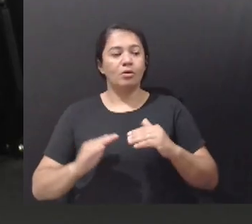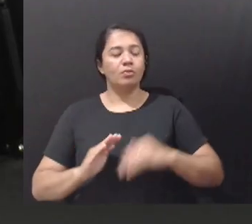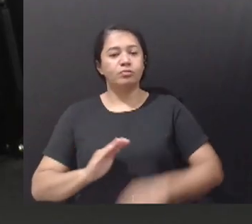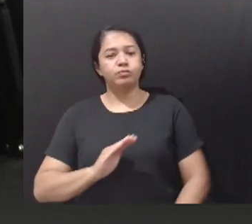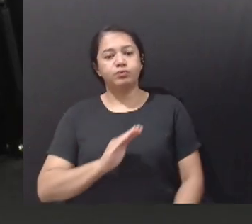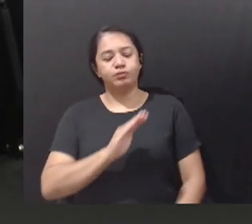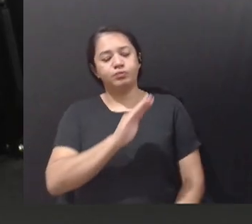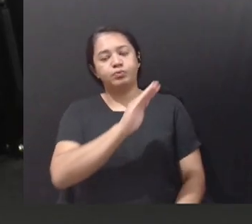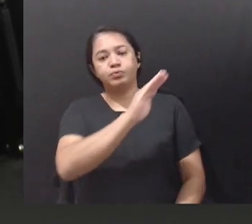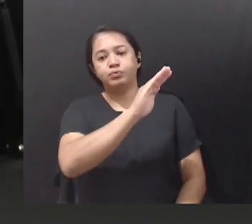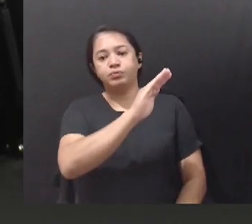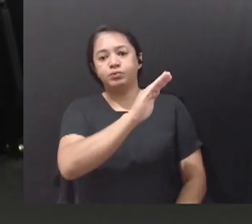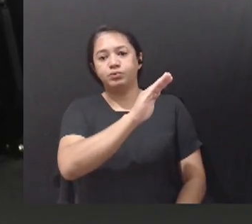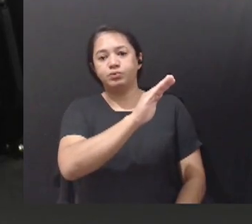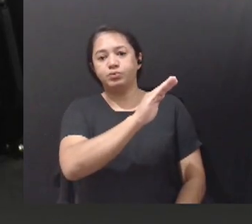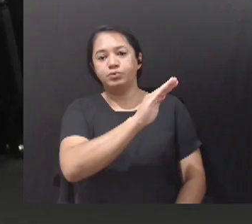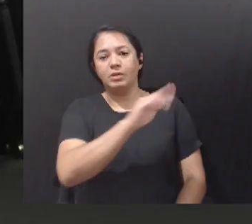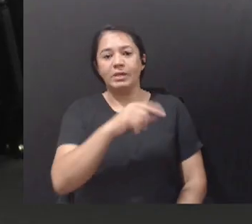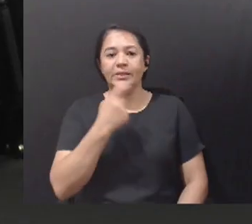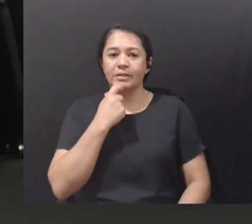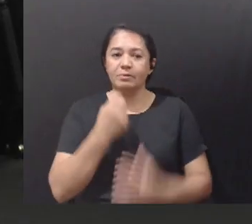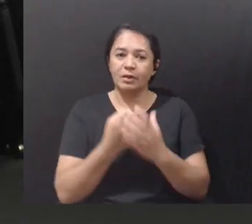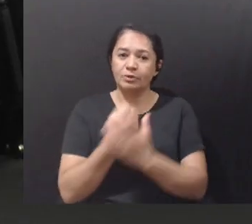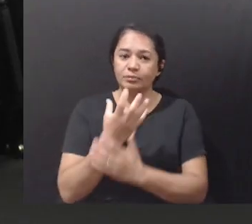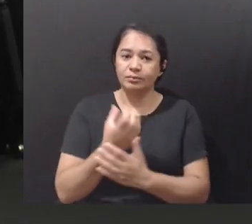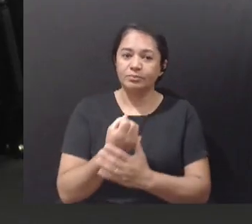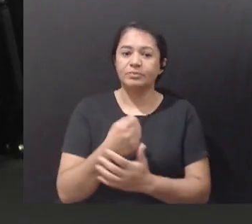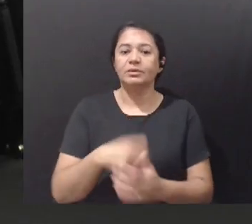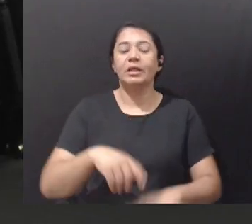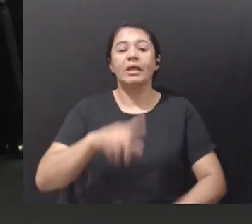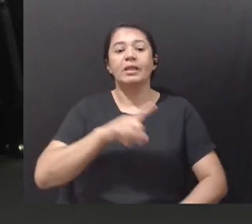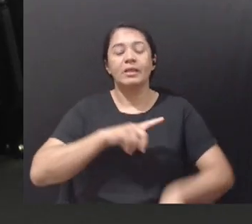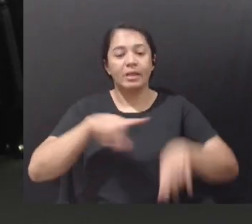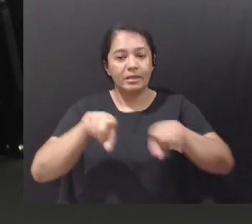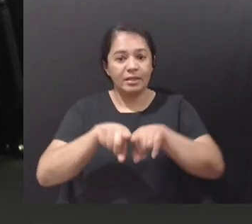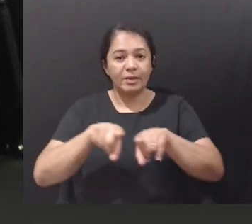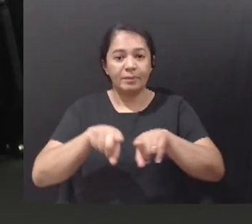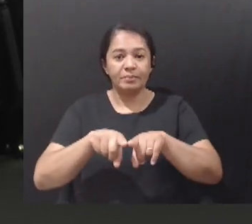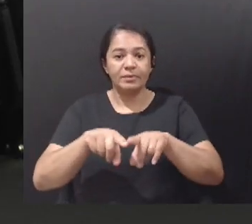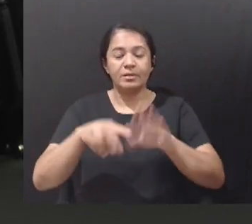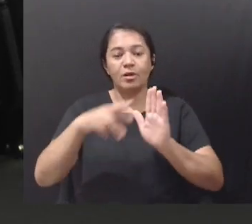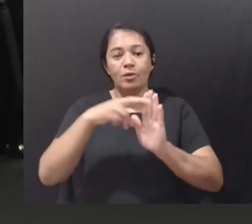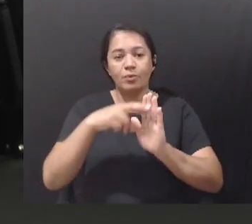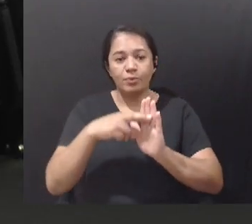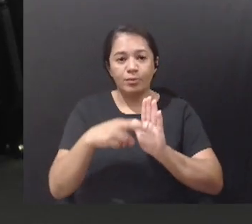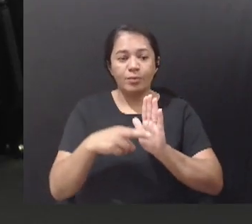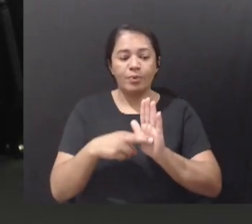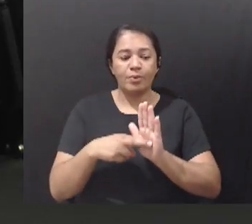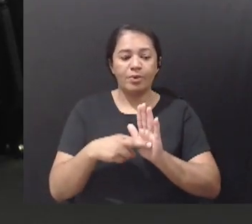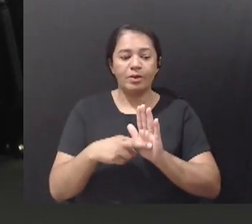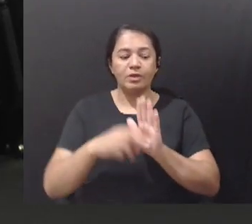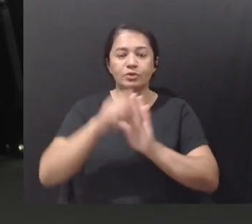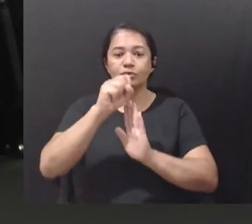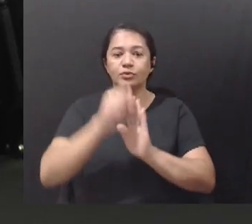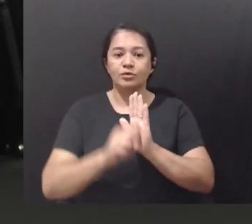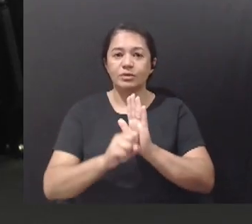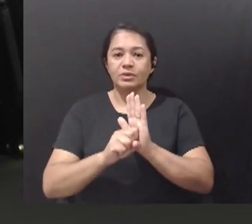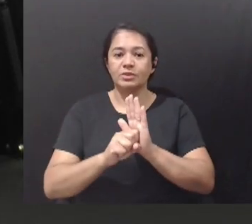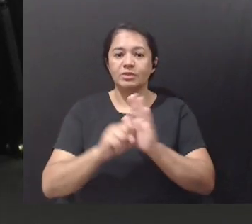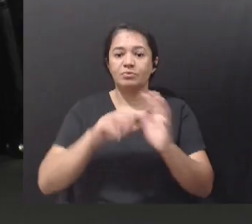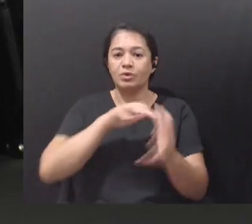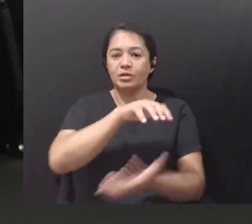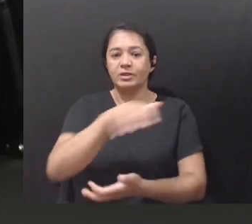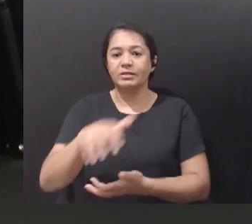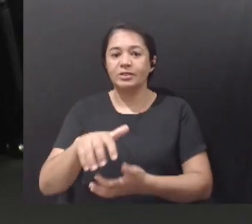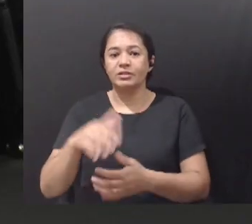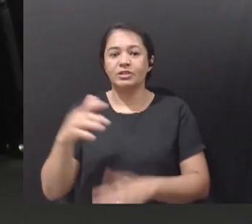né, sobre isso. Tem ainda sobre a questão da regulamentação de símbolo internacional de acesso às pessoas portadoras de deficiência, que